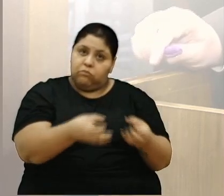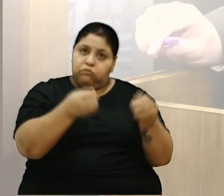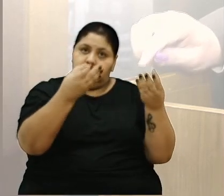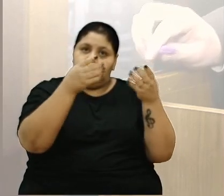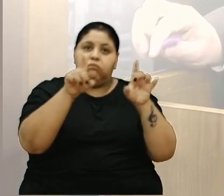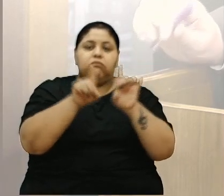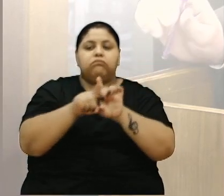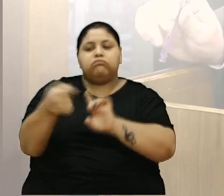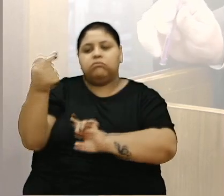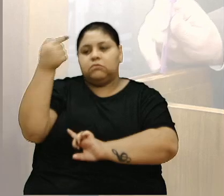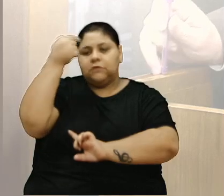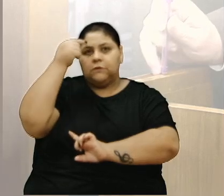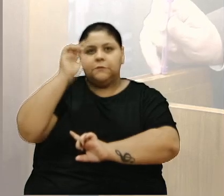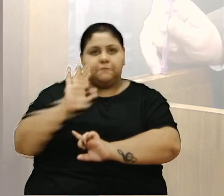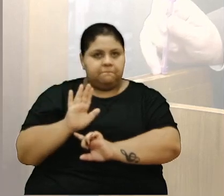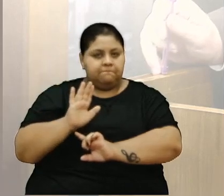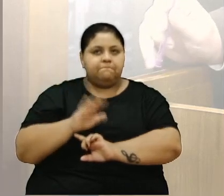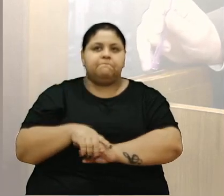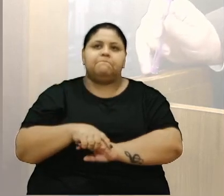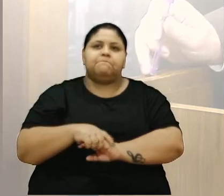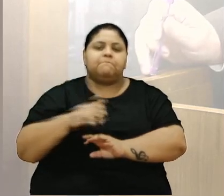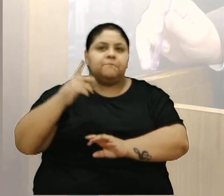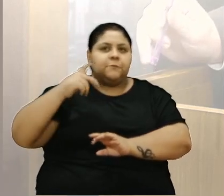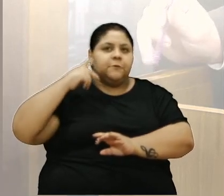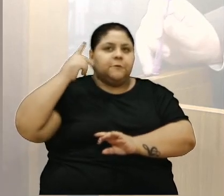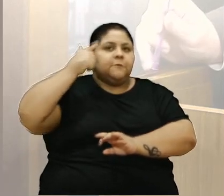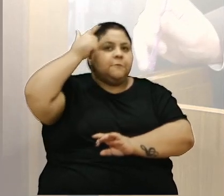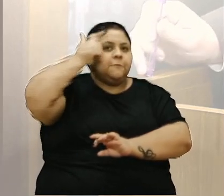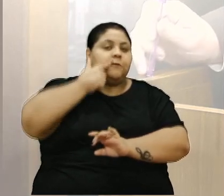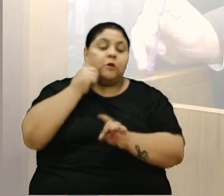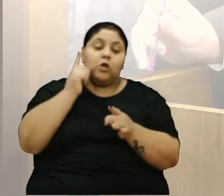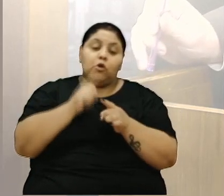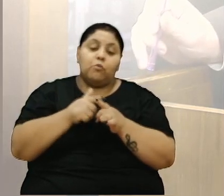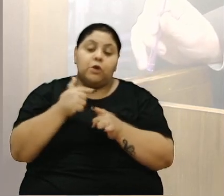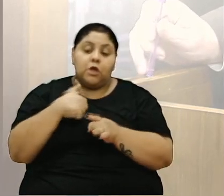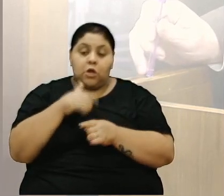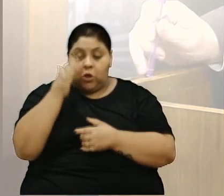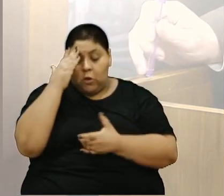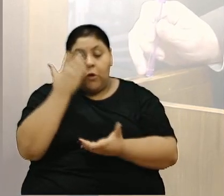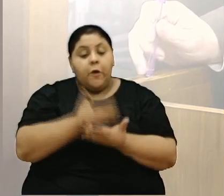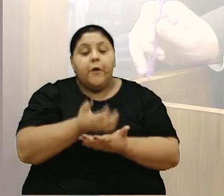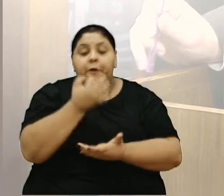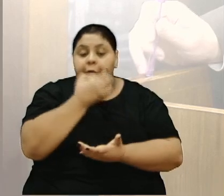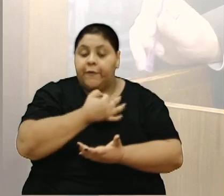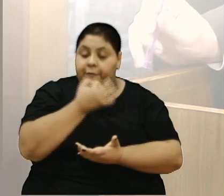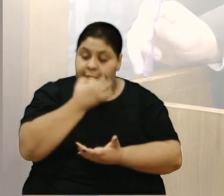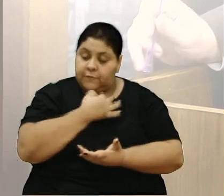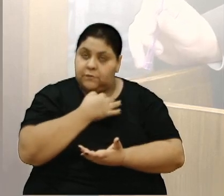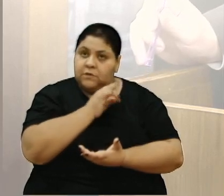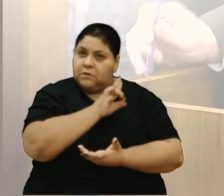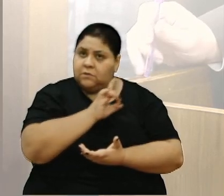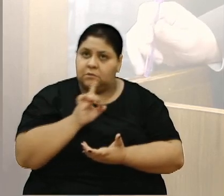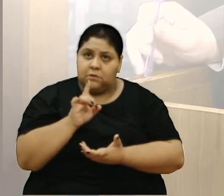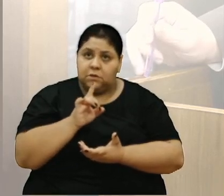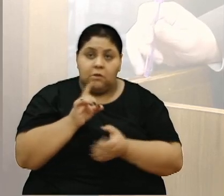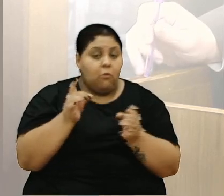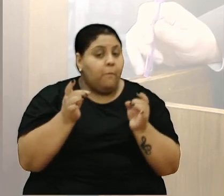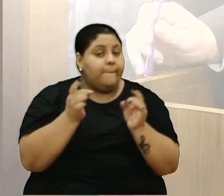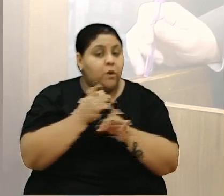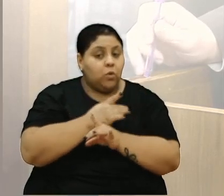de reflexão, vereador Lucas. Porque eu estou acreditando que Caxias do Sul não está